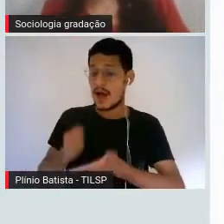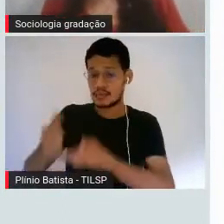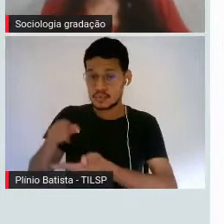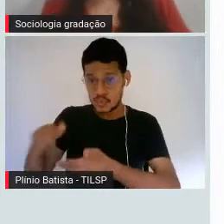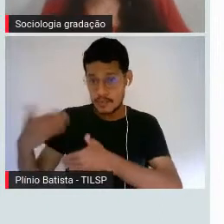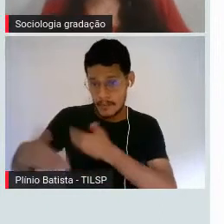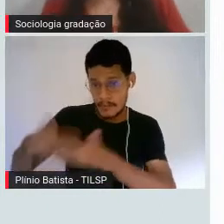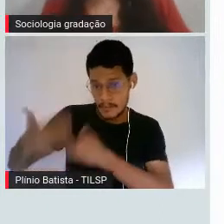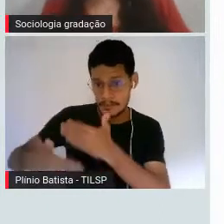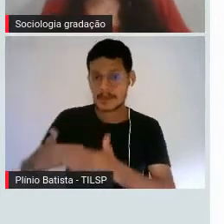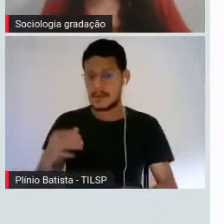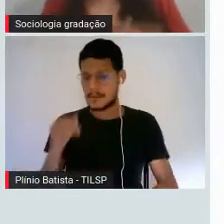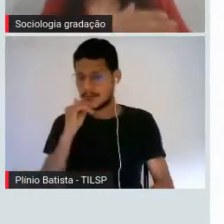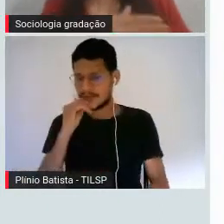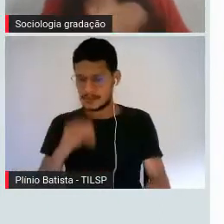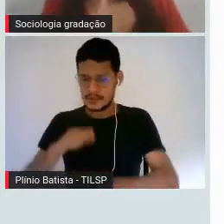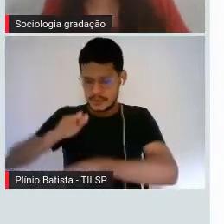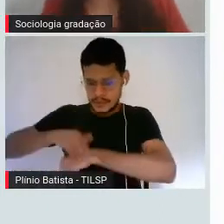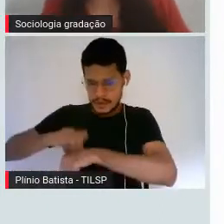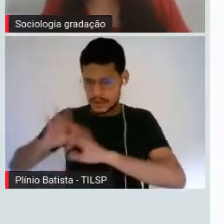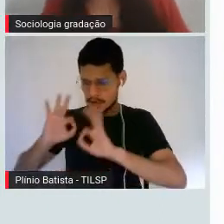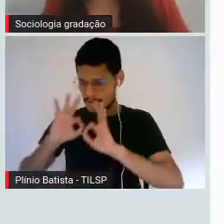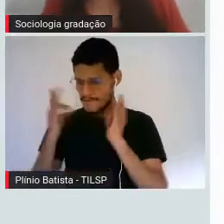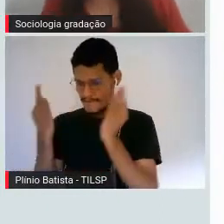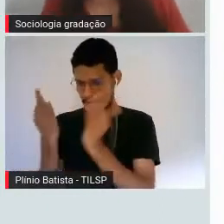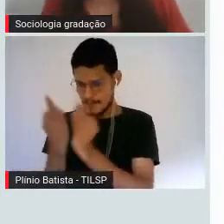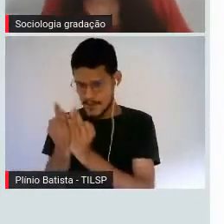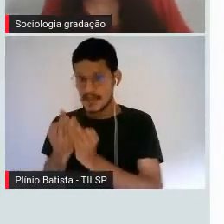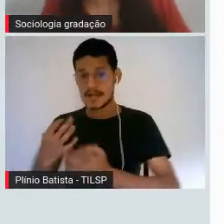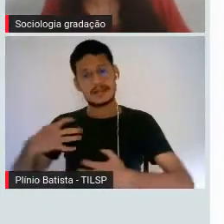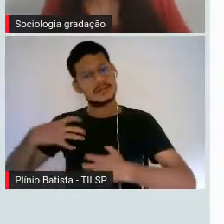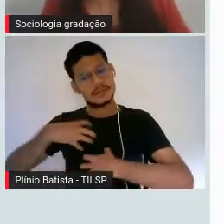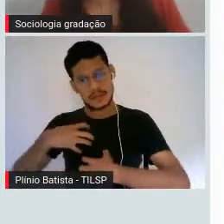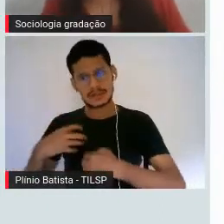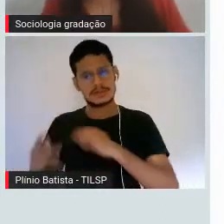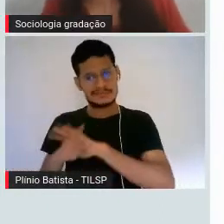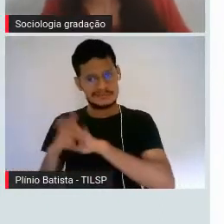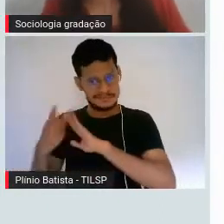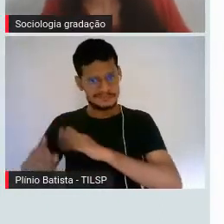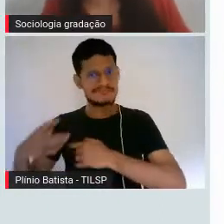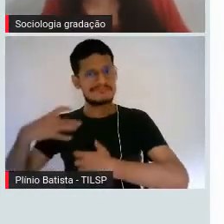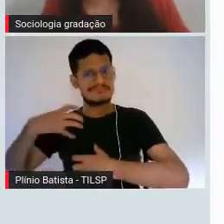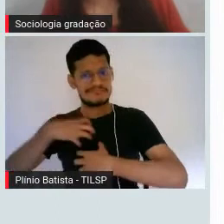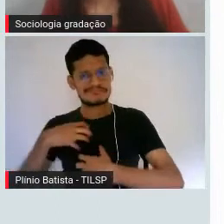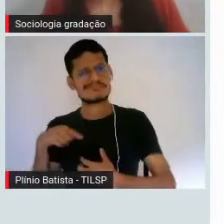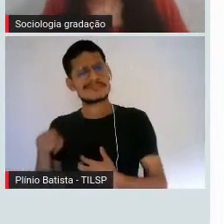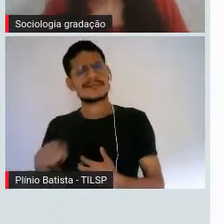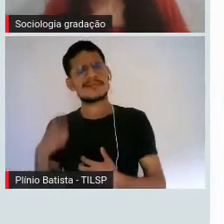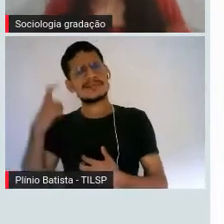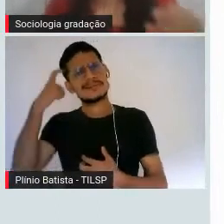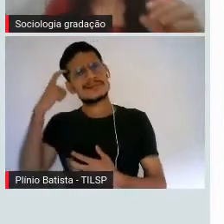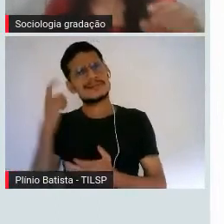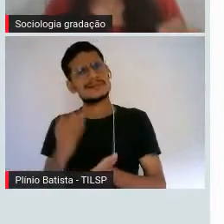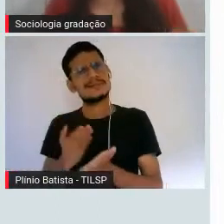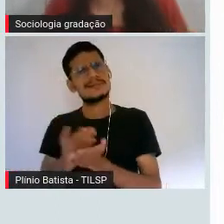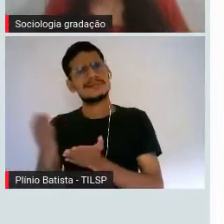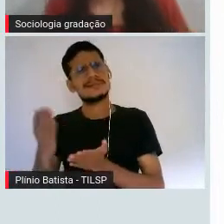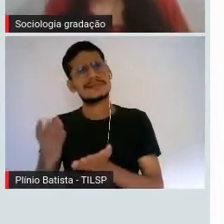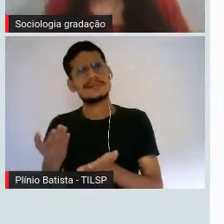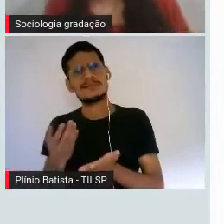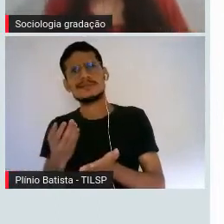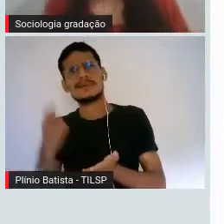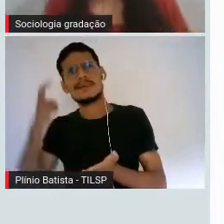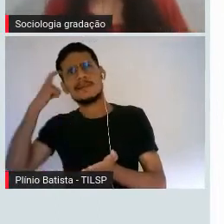de Saint-Simon ela é afetada, e aí ele começa a